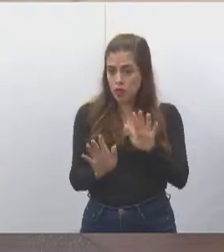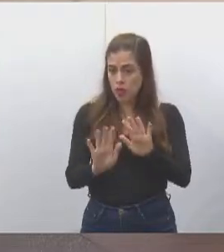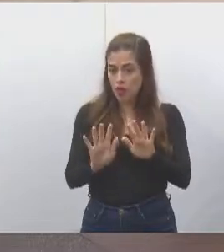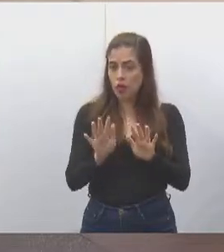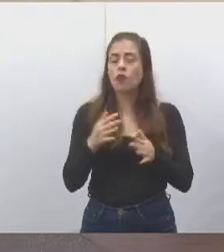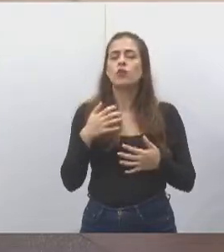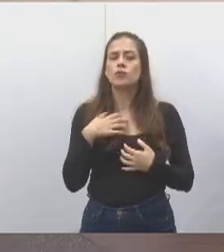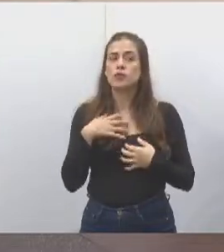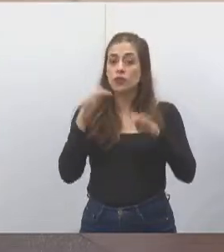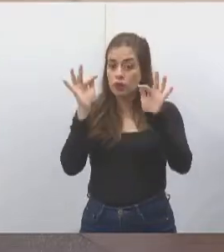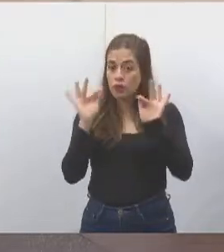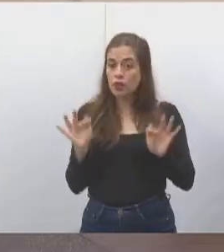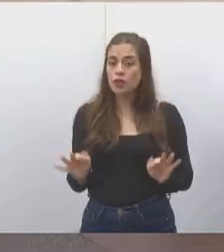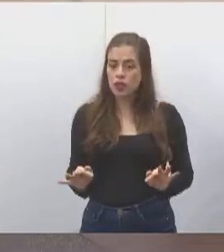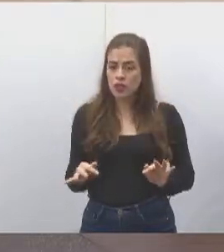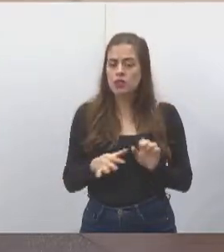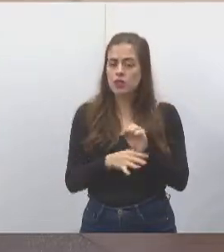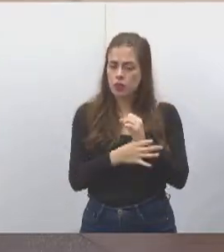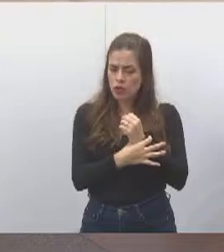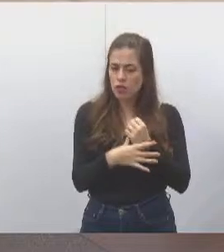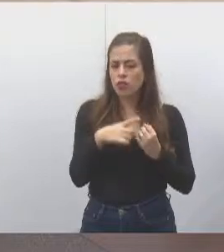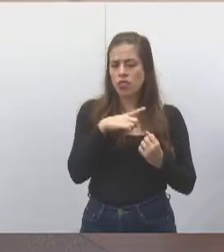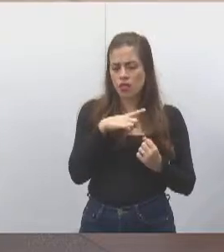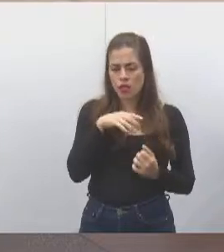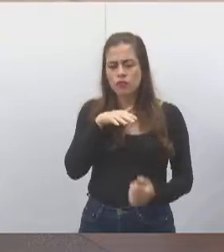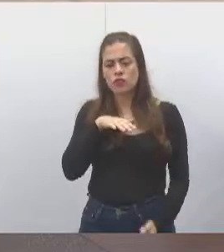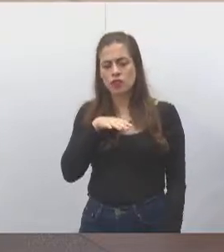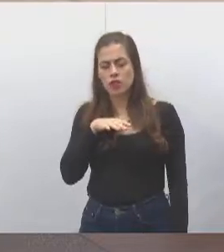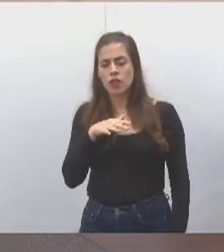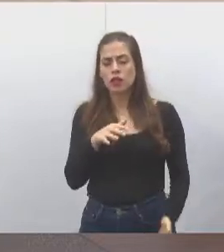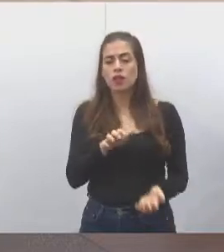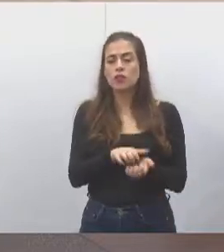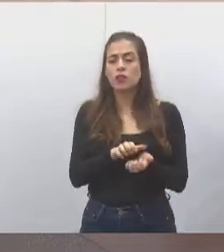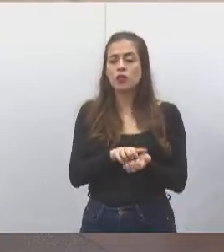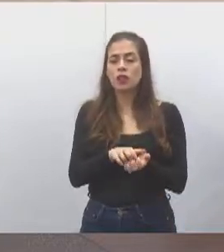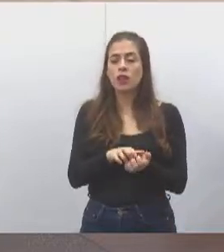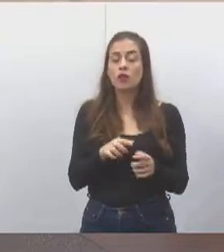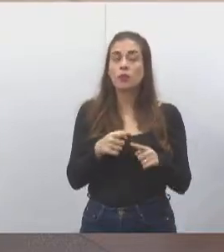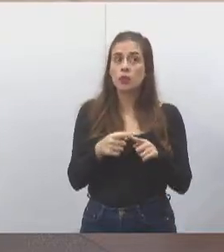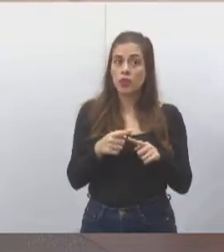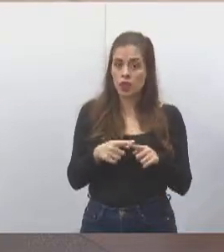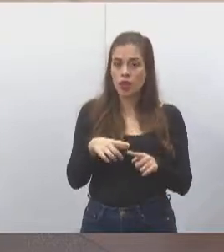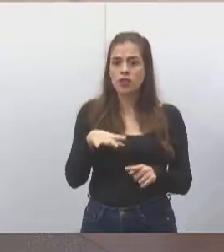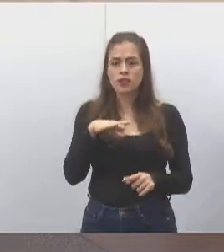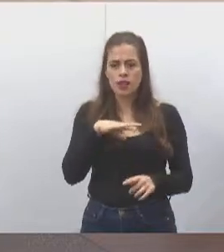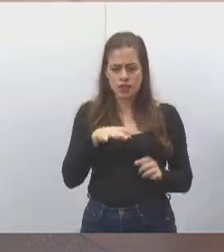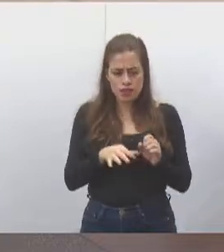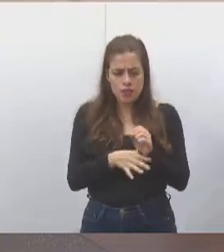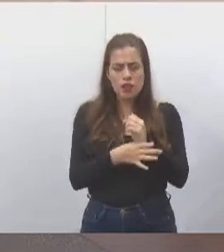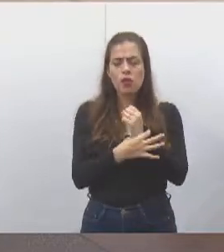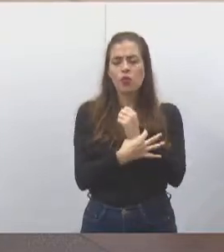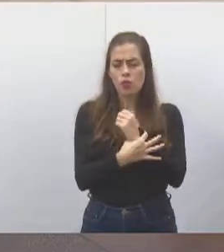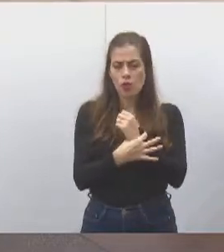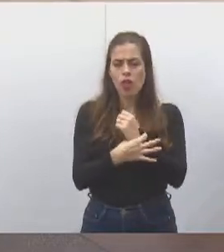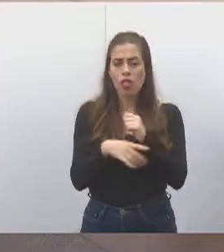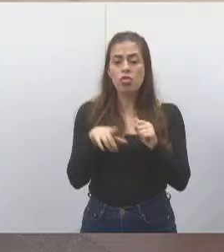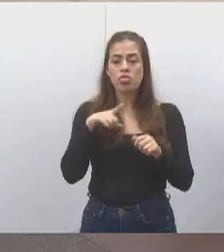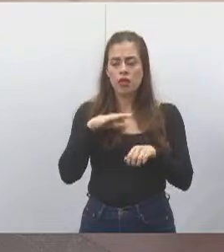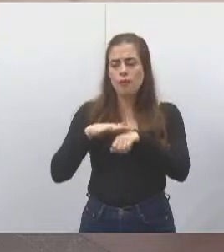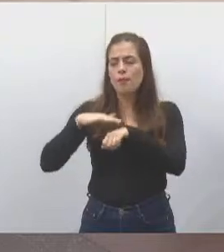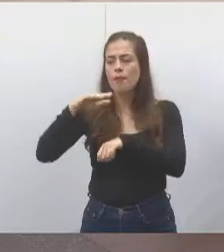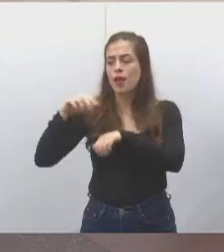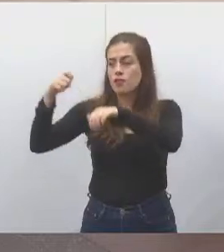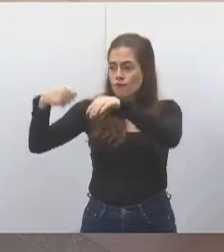ter segurança na cidade de Jacareí. Até porque uma cidade segura, ela consegue trazer mais